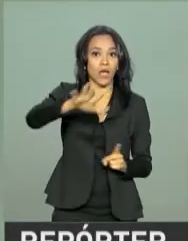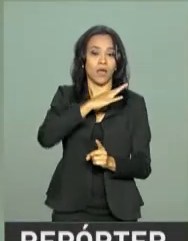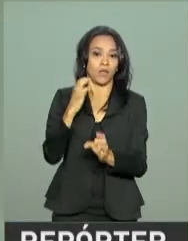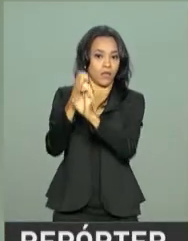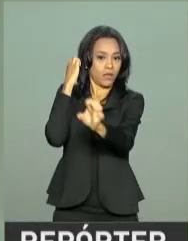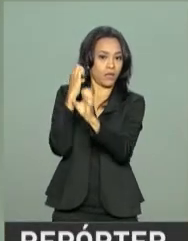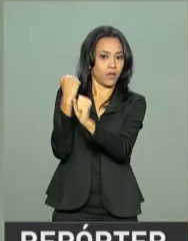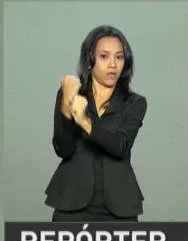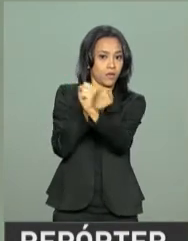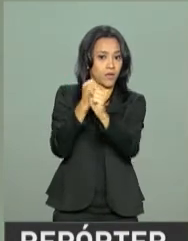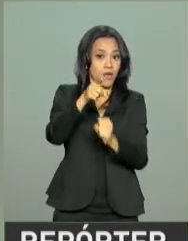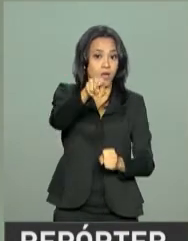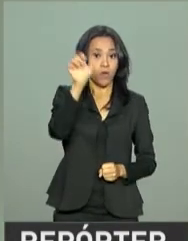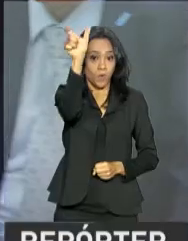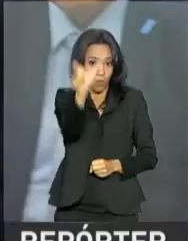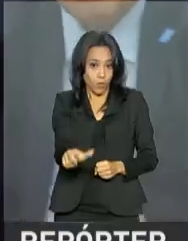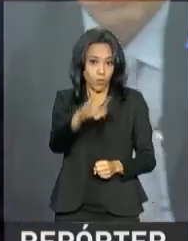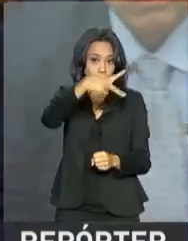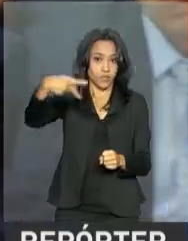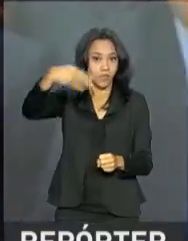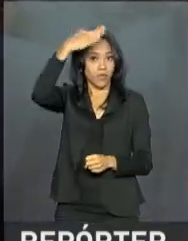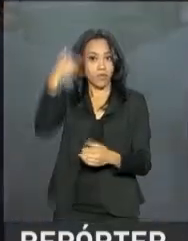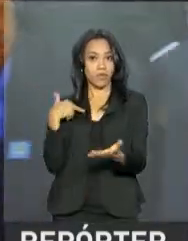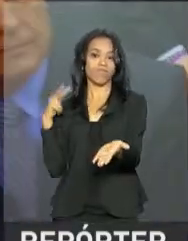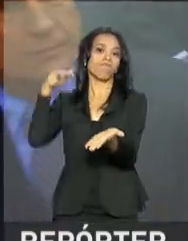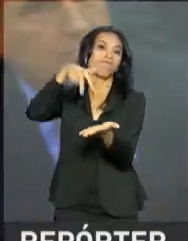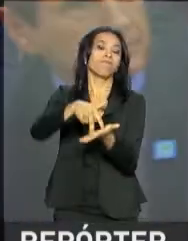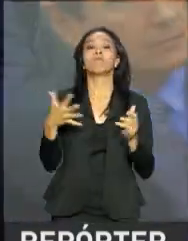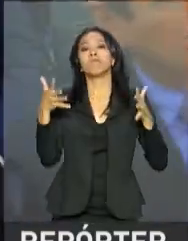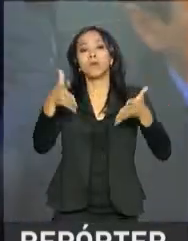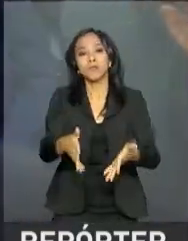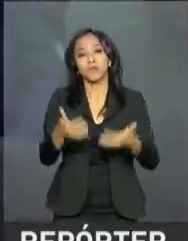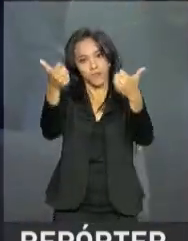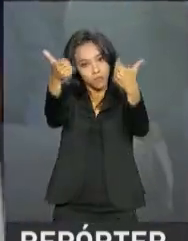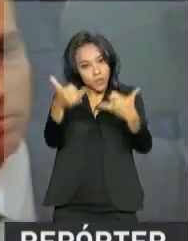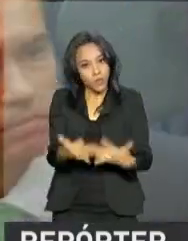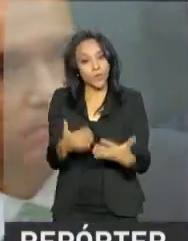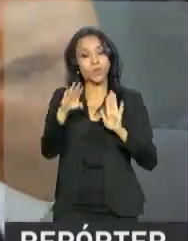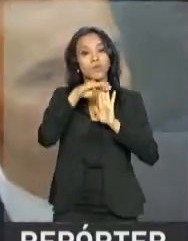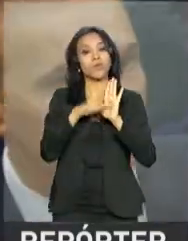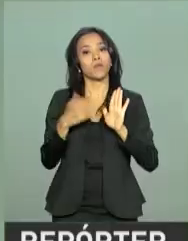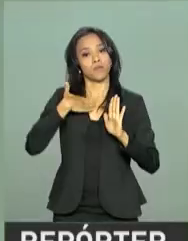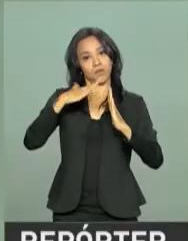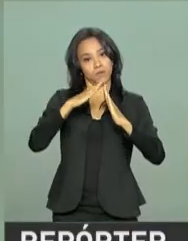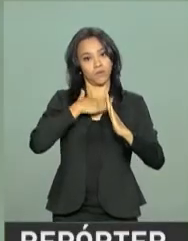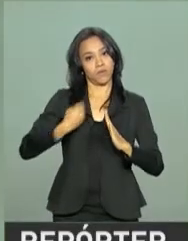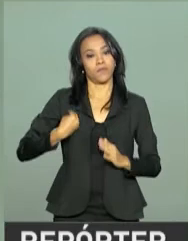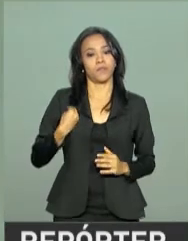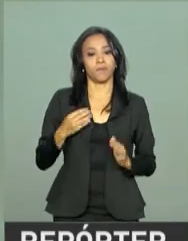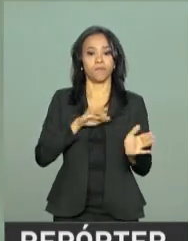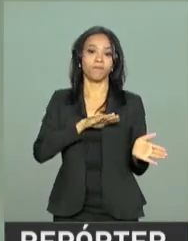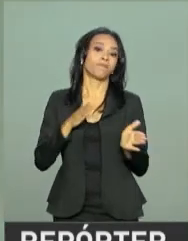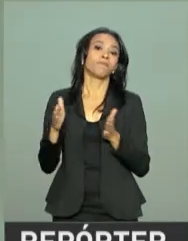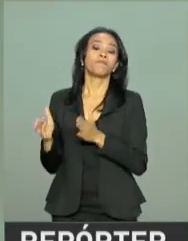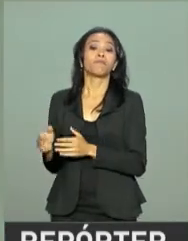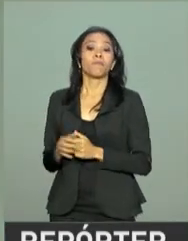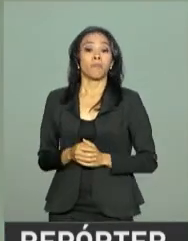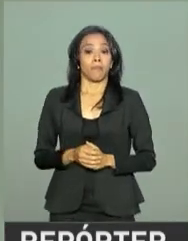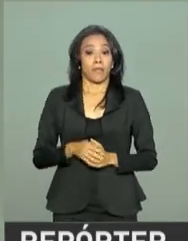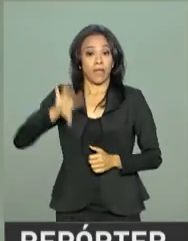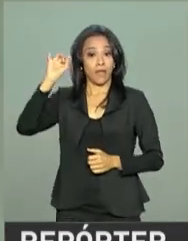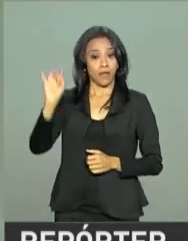temer participou da abertura do evento e falou da retomada do programa minha casa minha vida cada casa